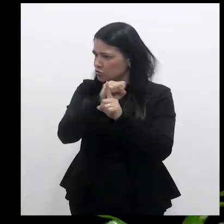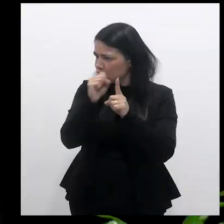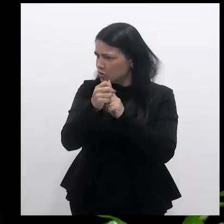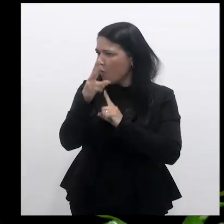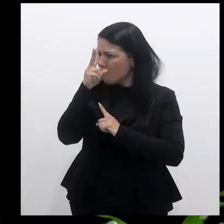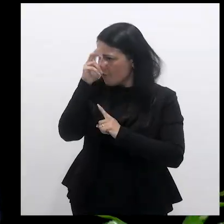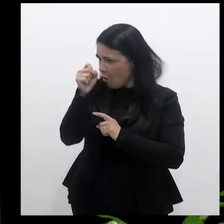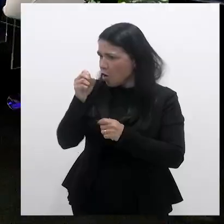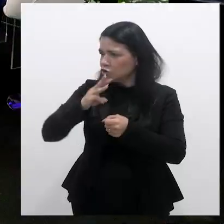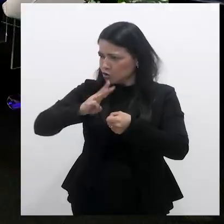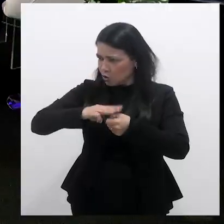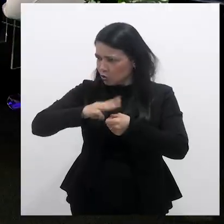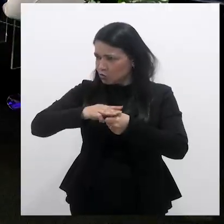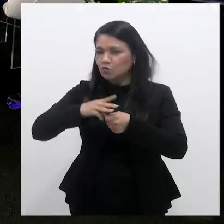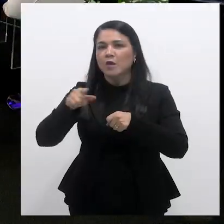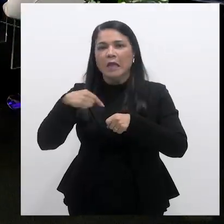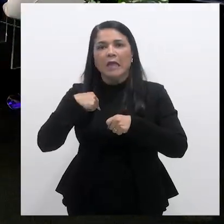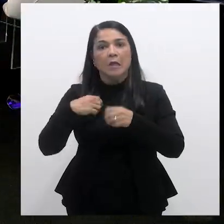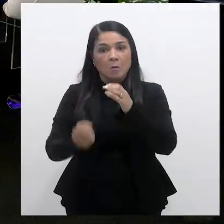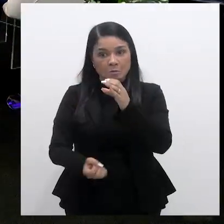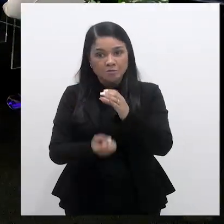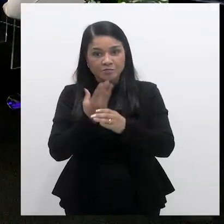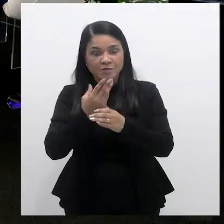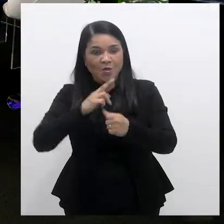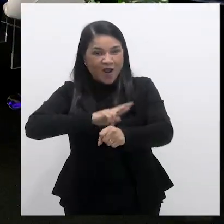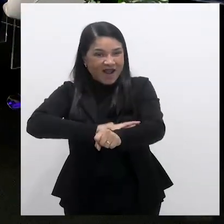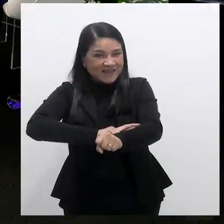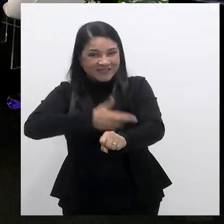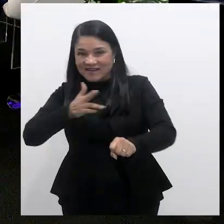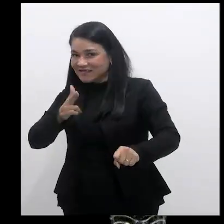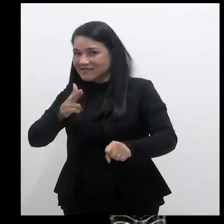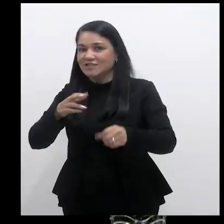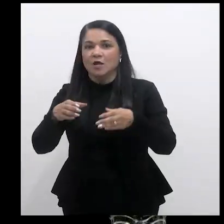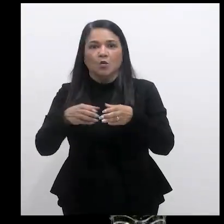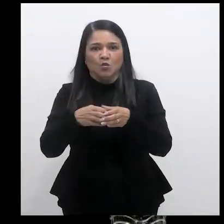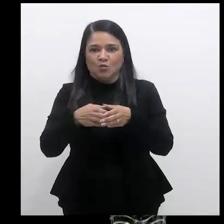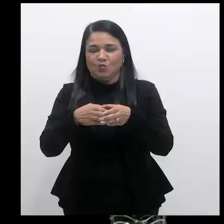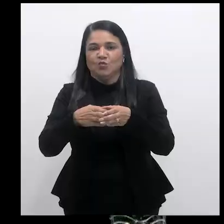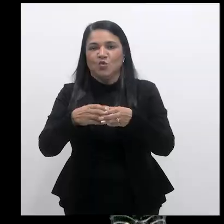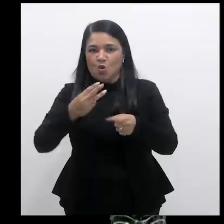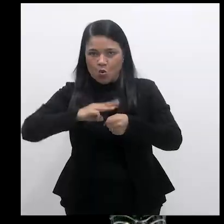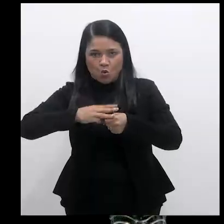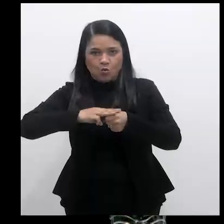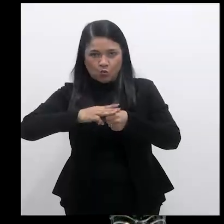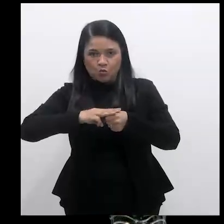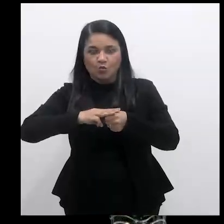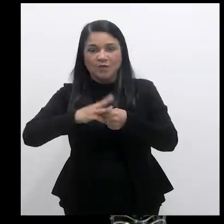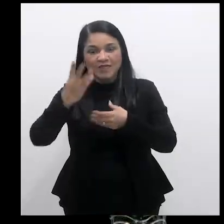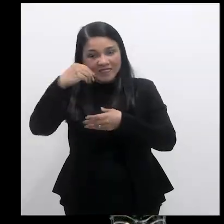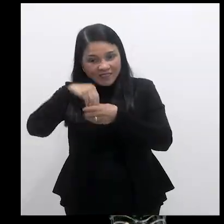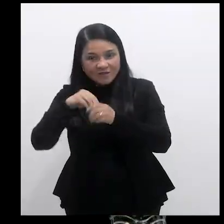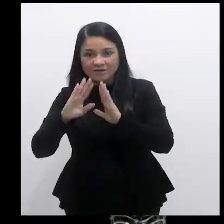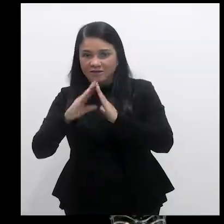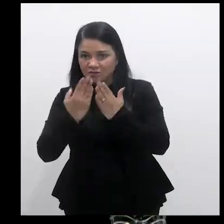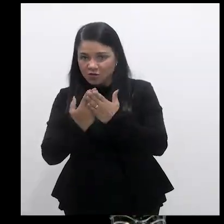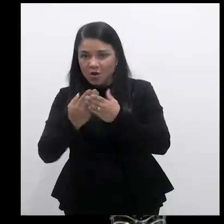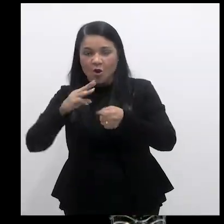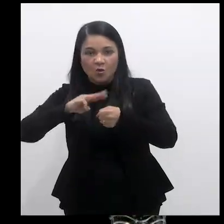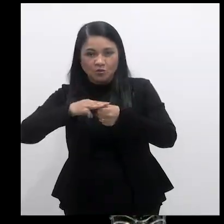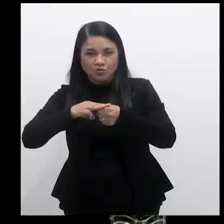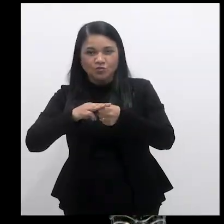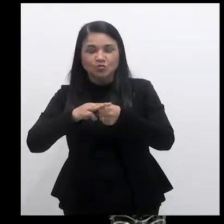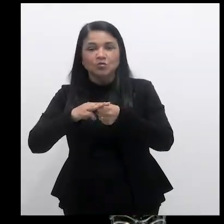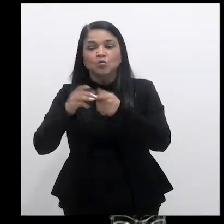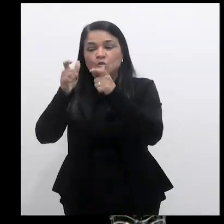social fortíssimo, fortíssimo, né? Muito bacana. e é pioneiro antirracista, né? Sim. Então, realmente, dentro dessa escola Olodum,